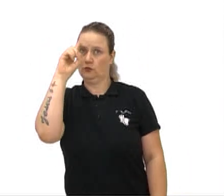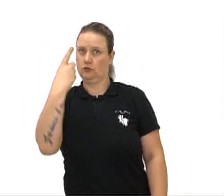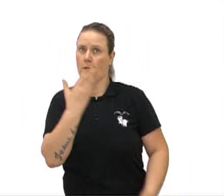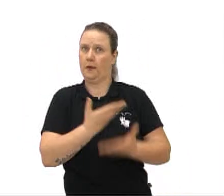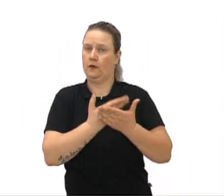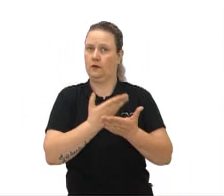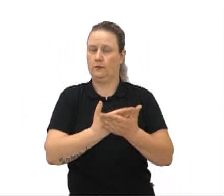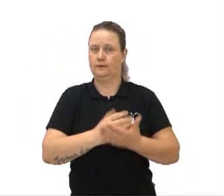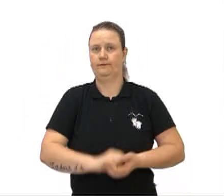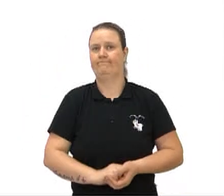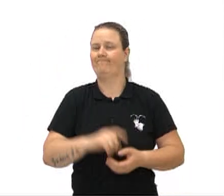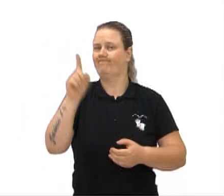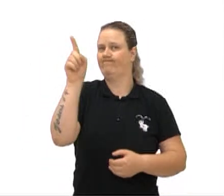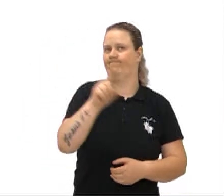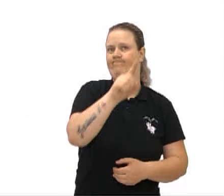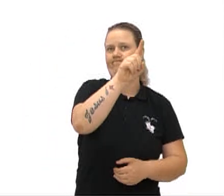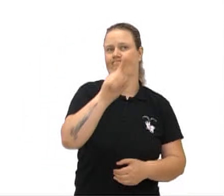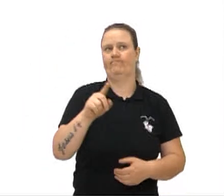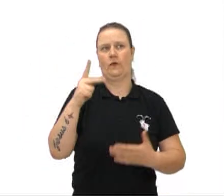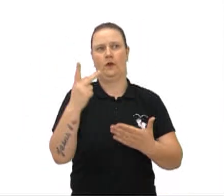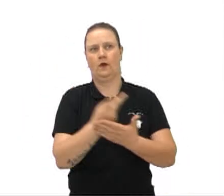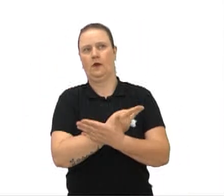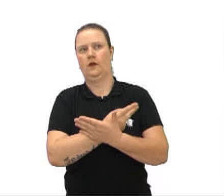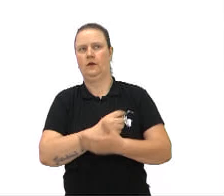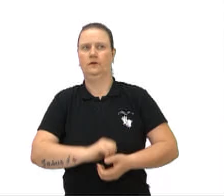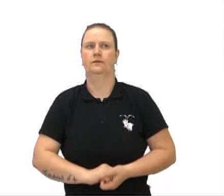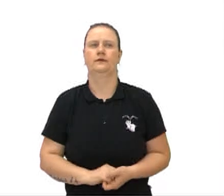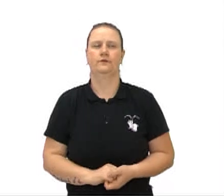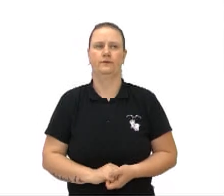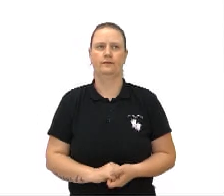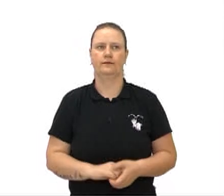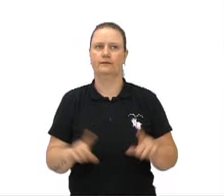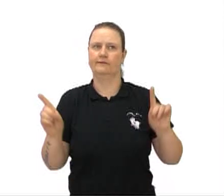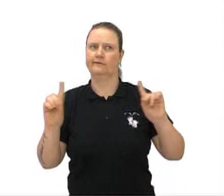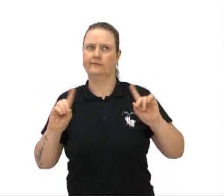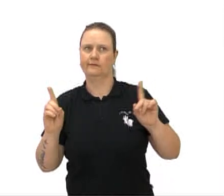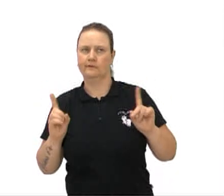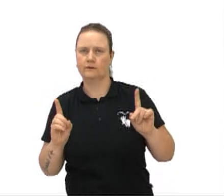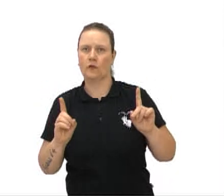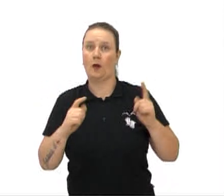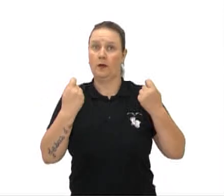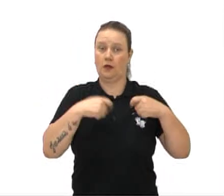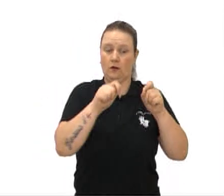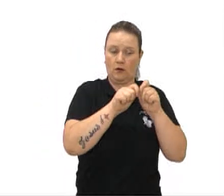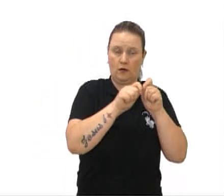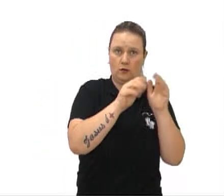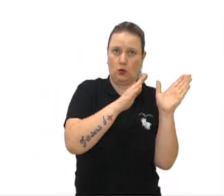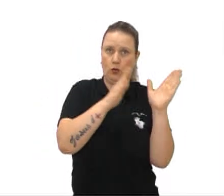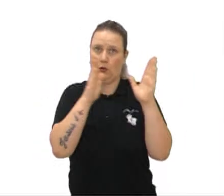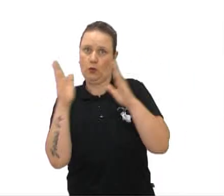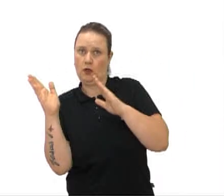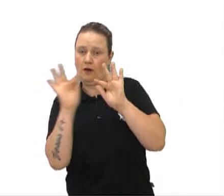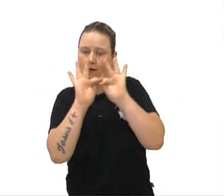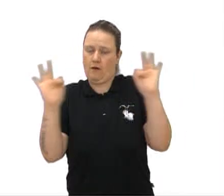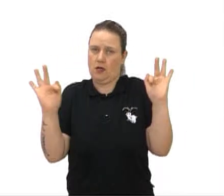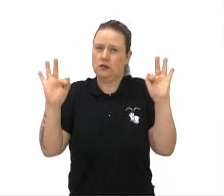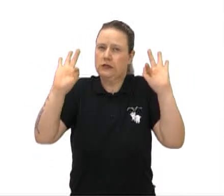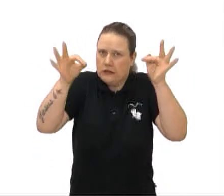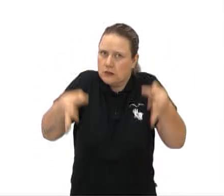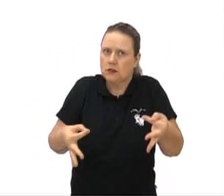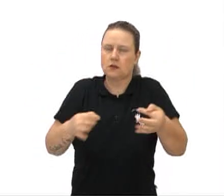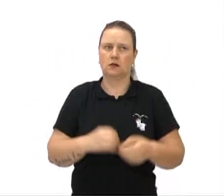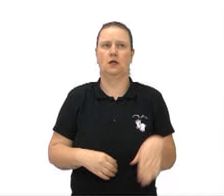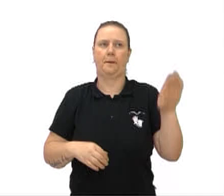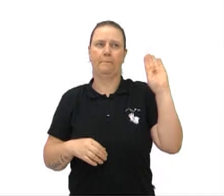está incorrecta e a correção é no, pois é o segundo dia de classe de Pedro. Lá